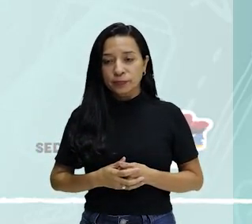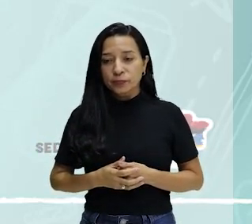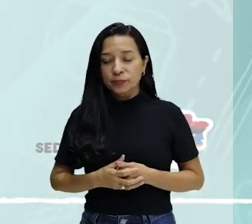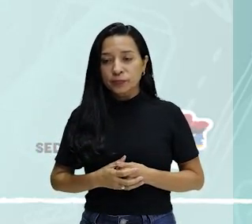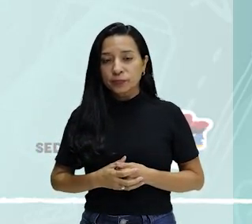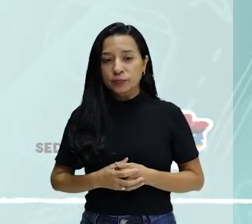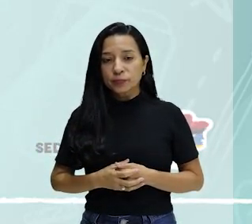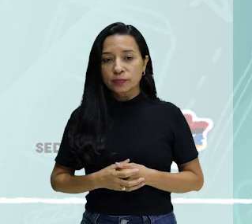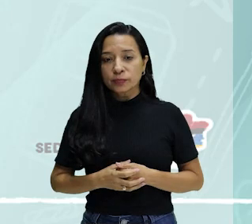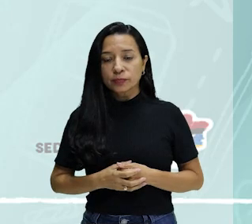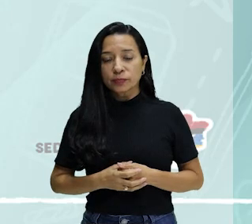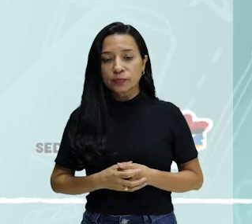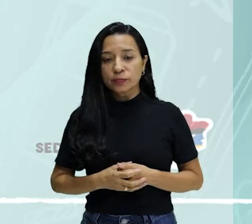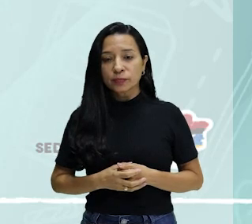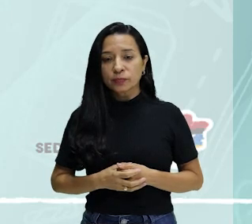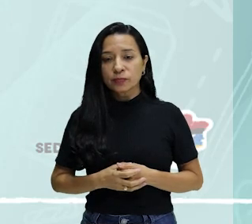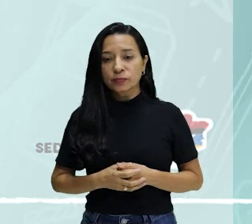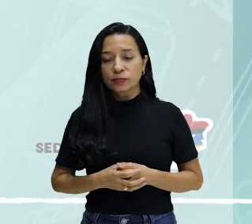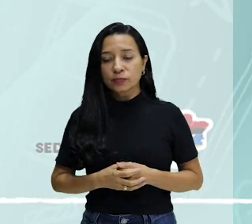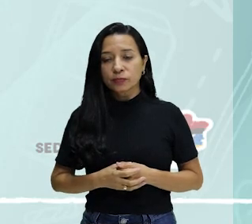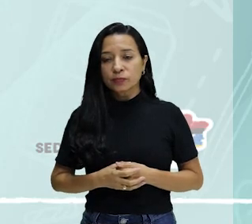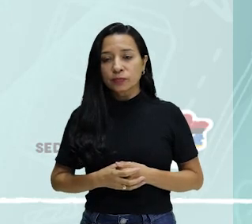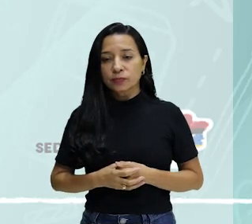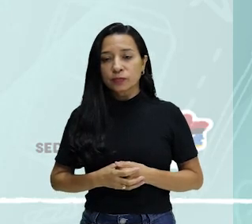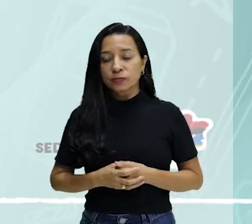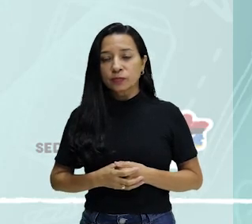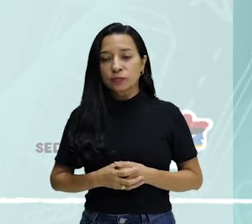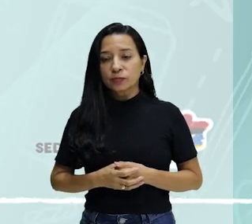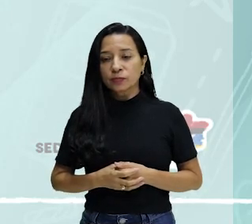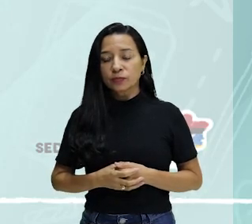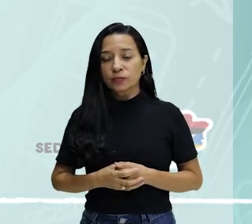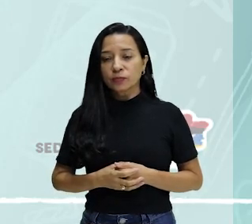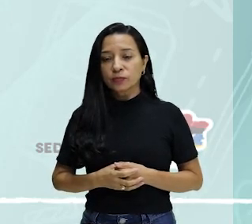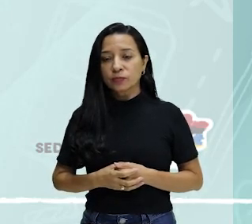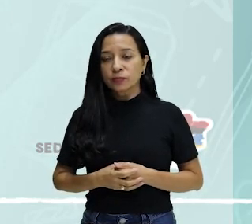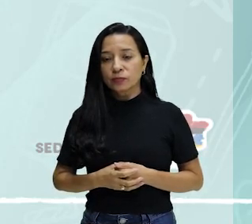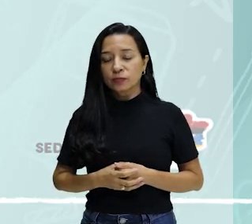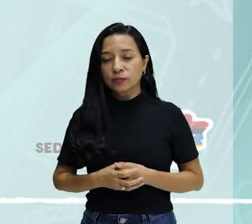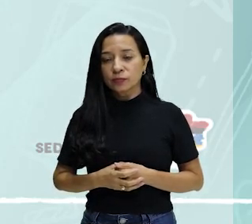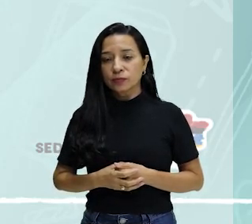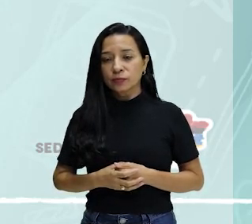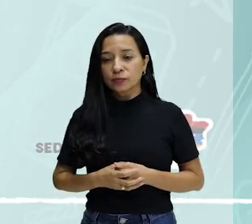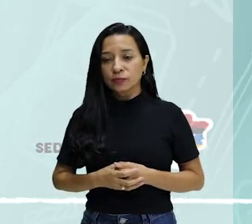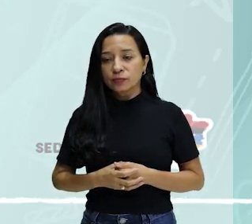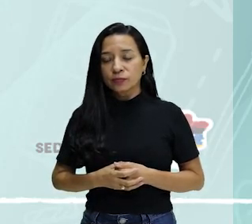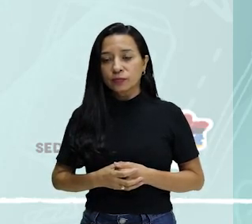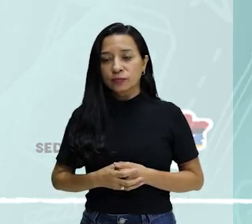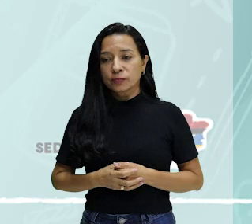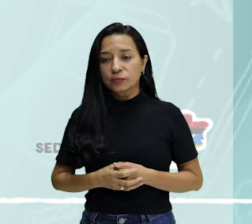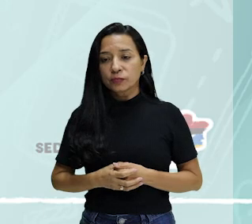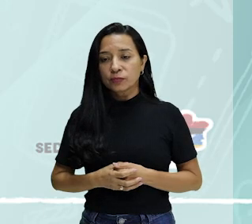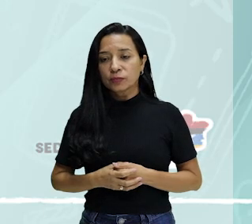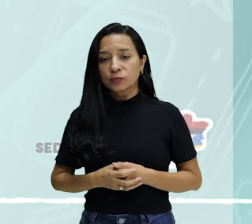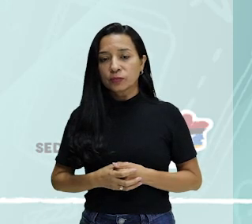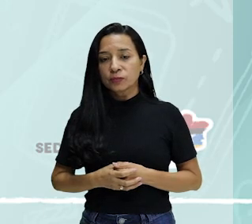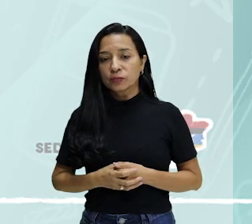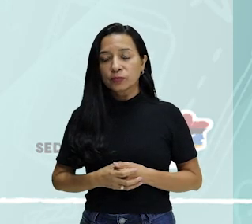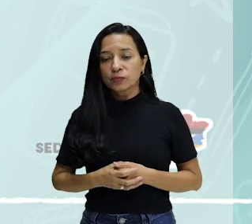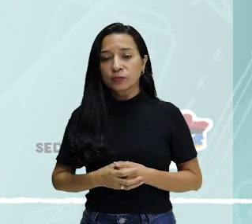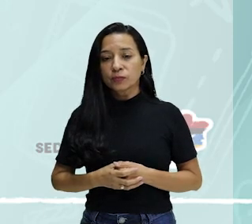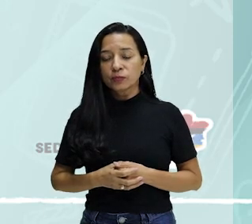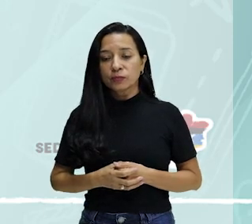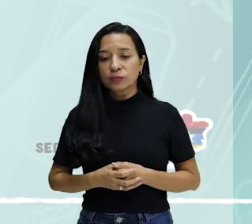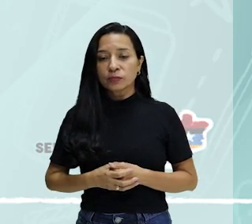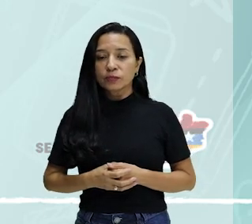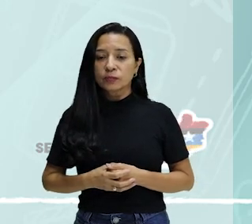explicada admitindo-se a atuação conjunta de alelos de dois ou mais genes. Surgiu, então, o conceito